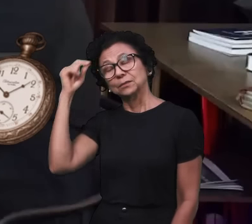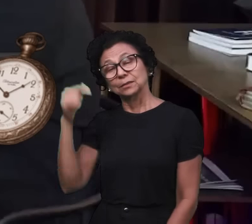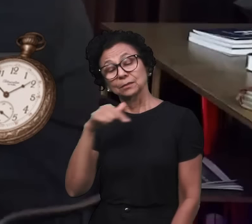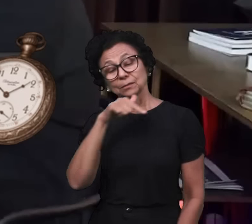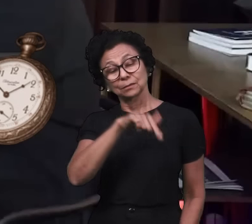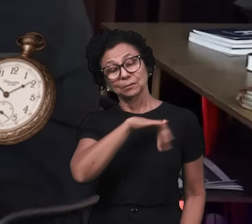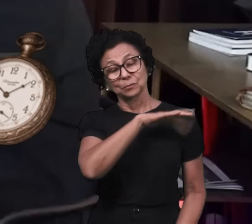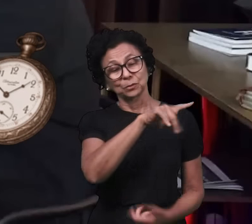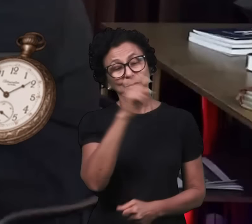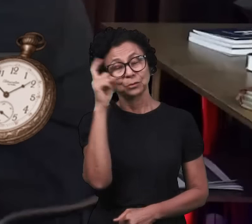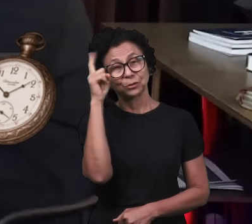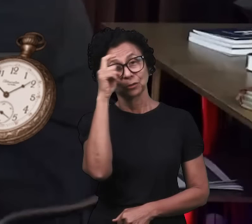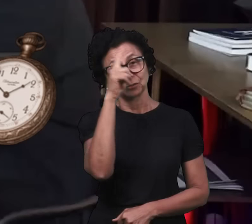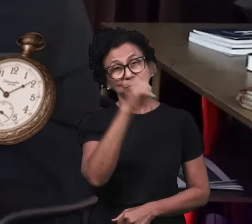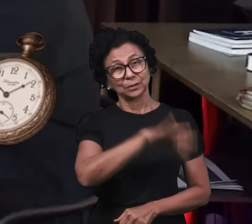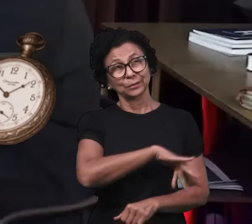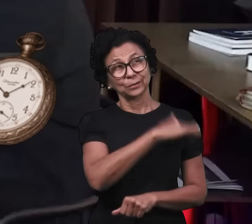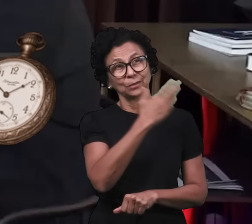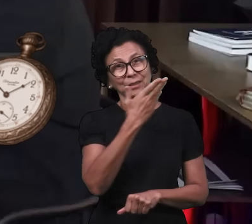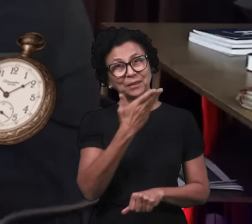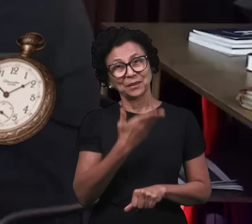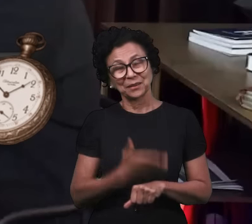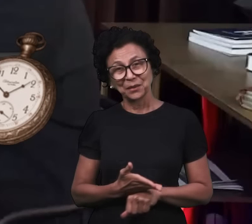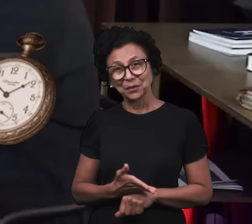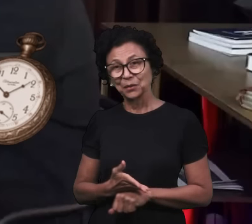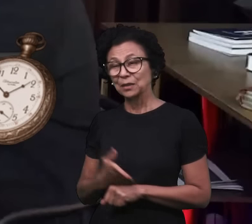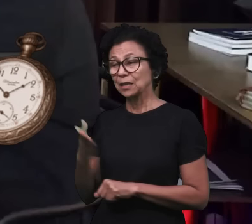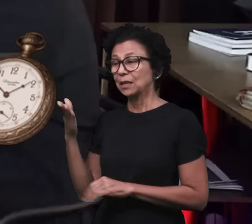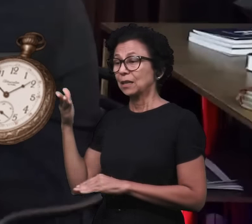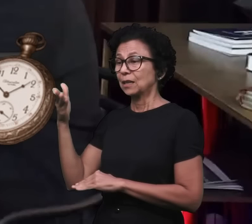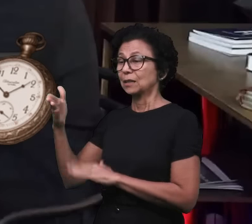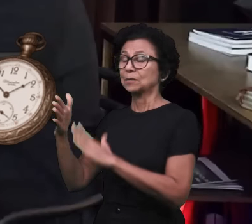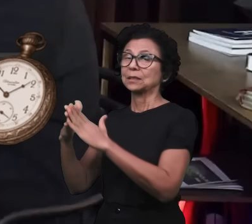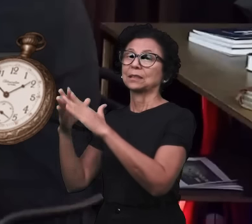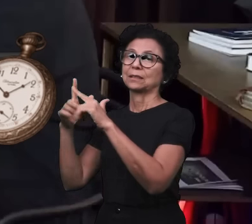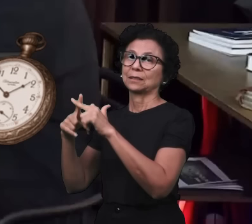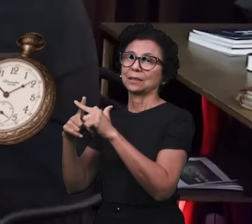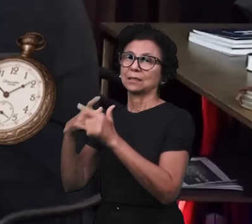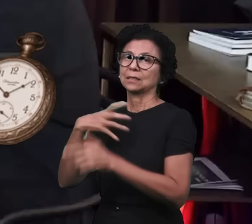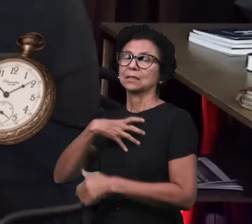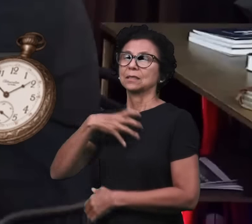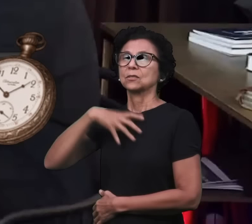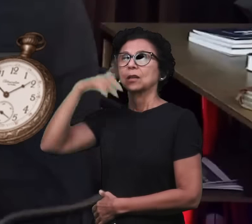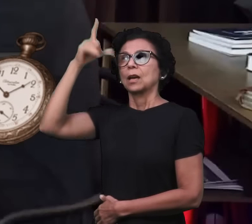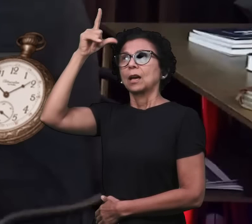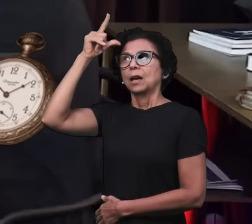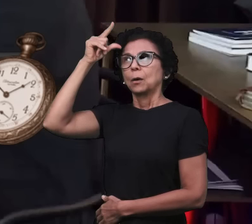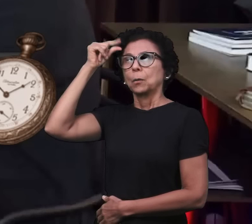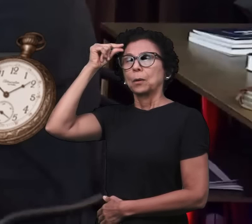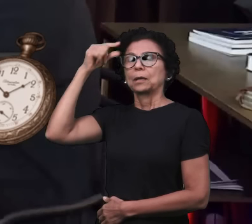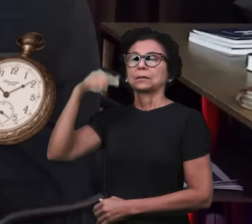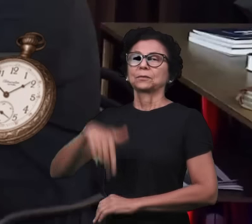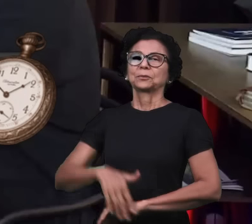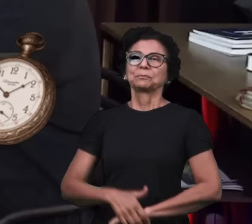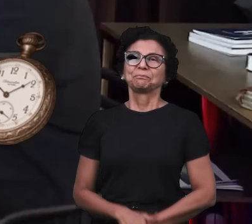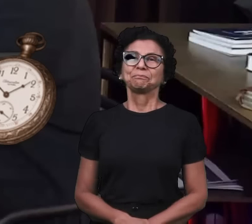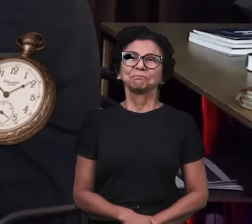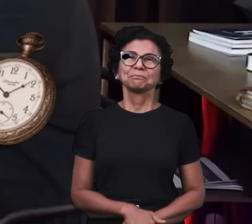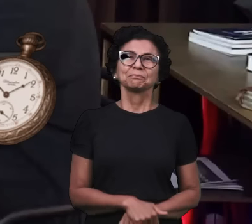é o lugar onde nós vamos para beber água, para ter o descanso, né? É o culto à noite. Interessante